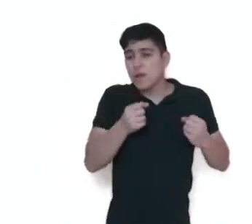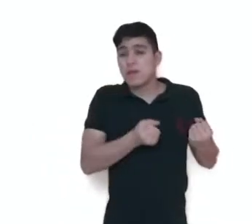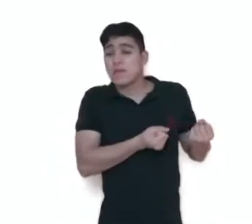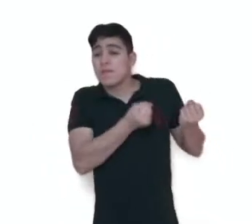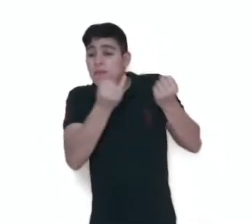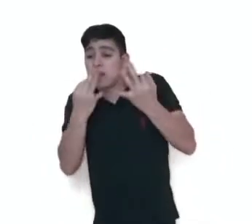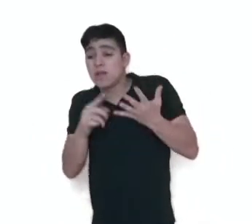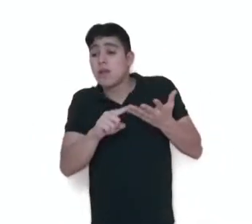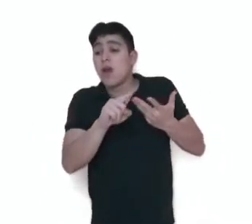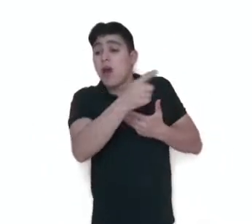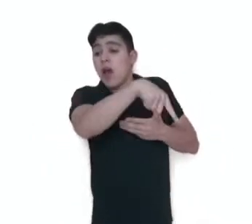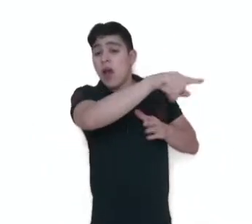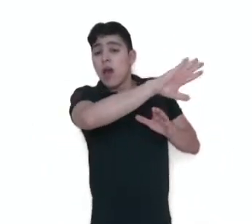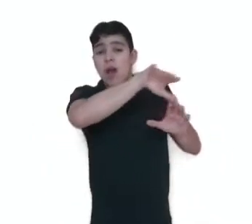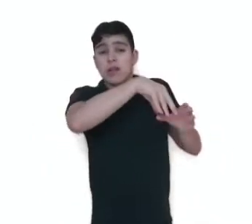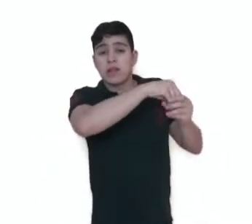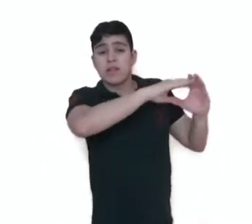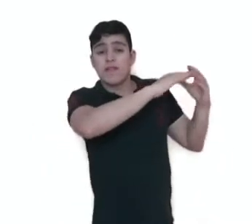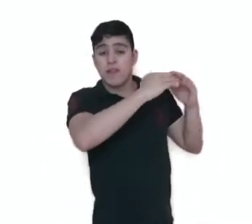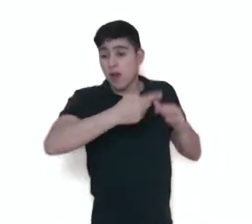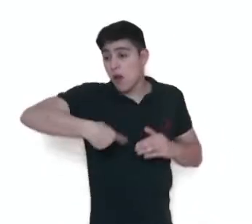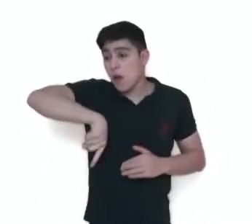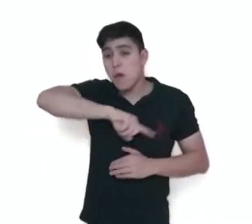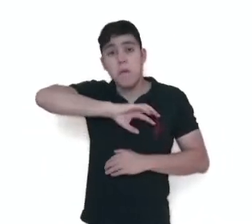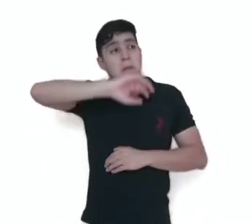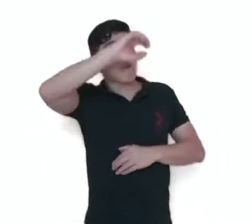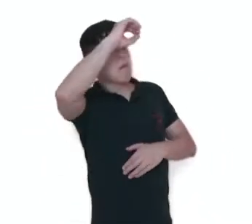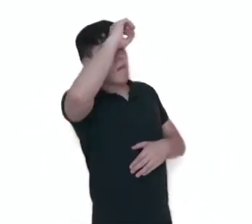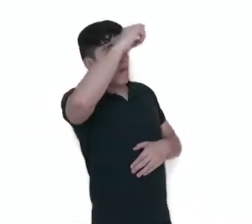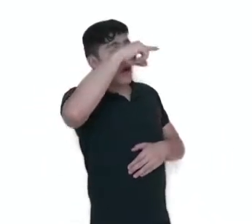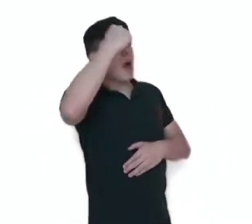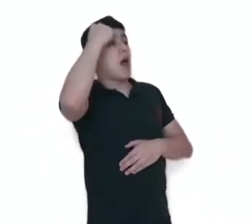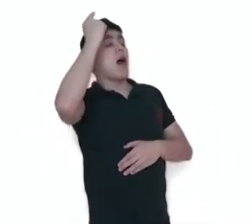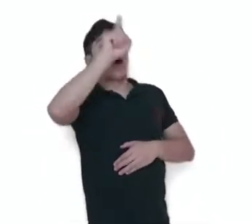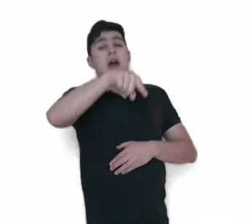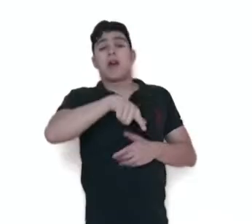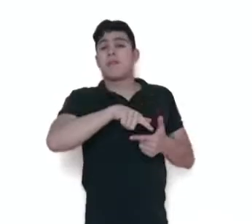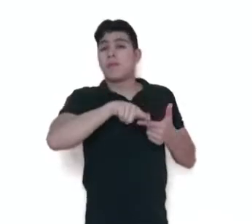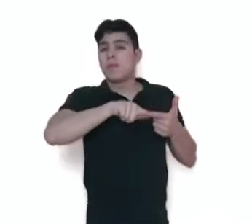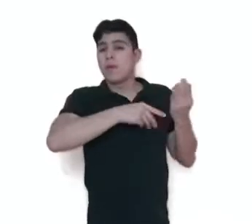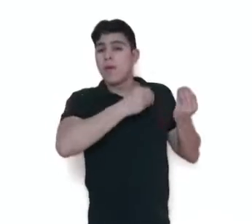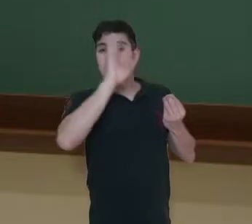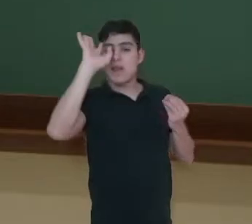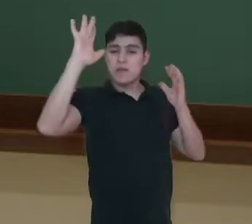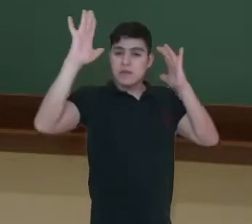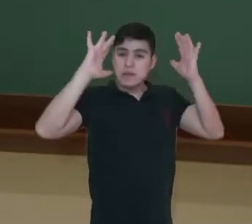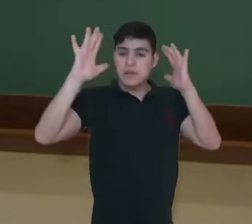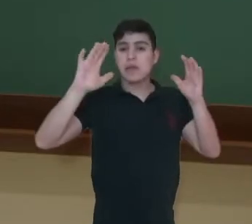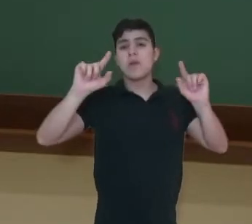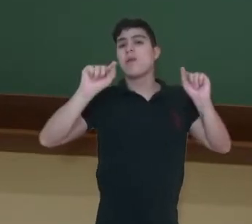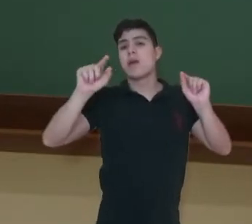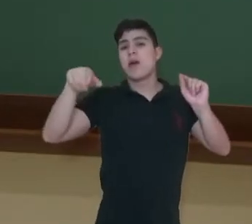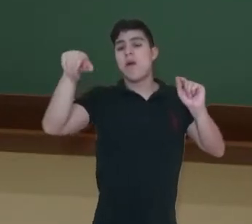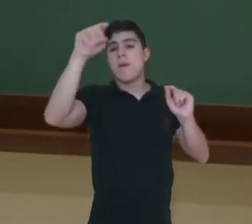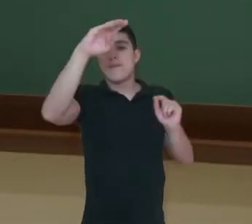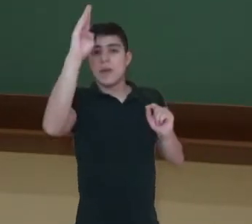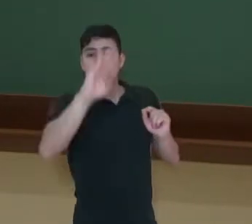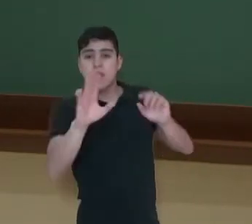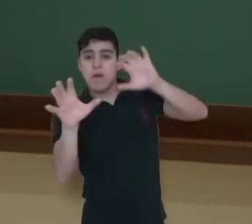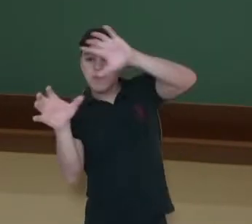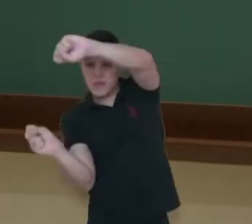pessoas que não fazem parte das favelas, fazendo refletir sobre esses problemas reais e atuais no Brasil sem maquiagem. Por